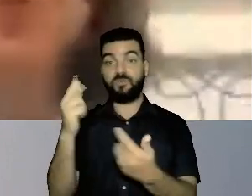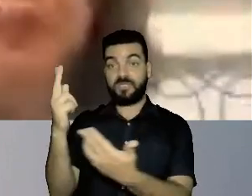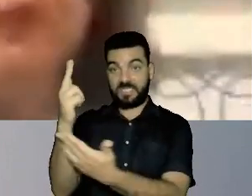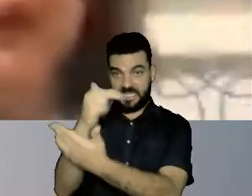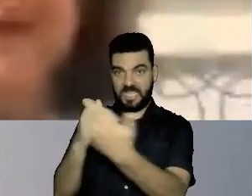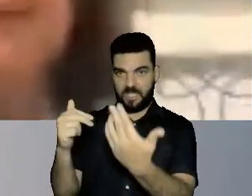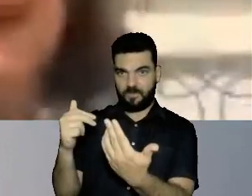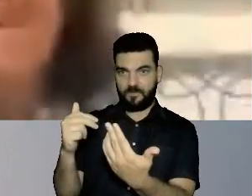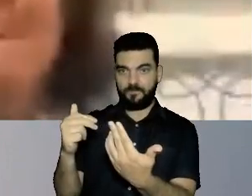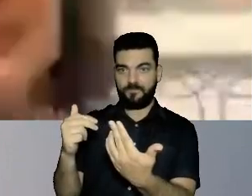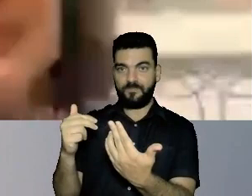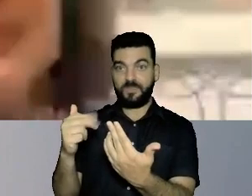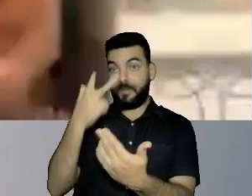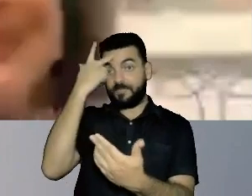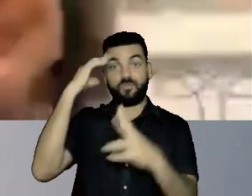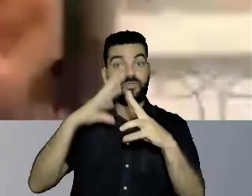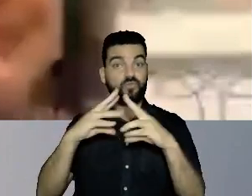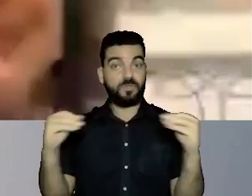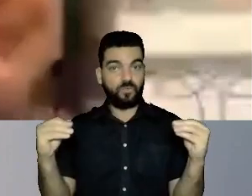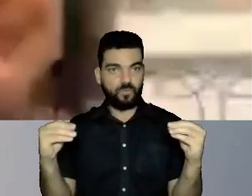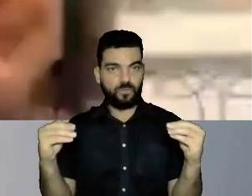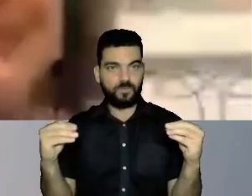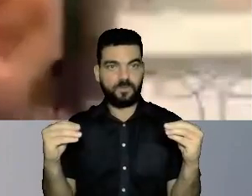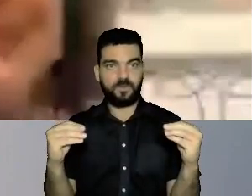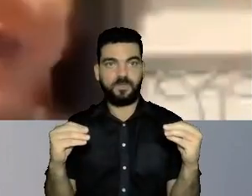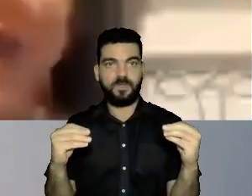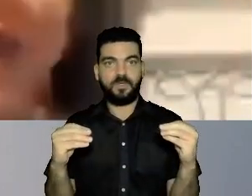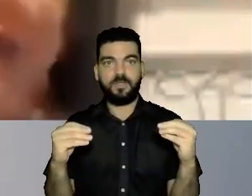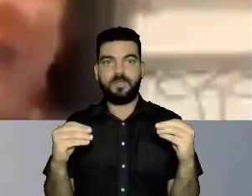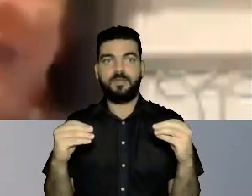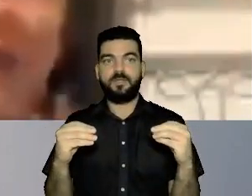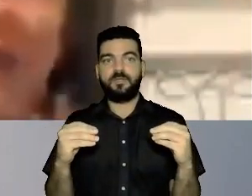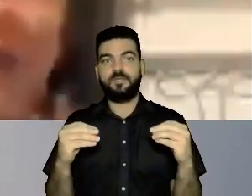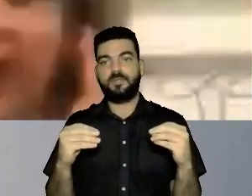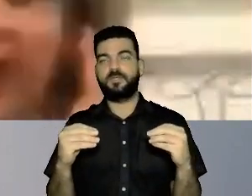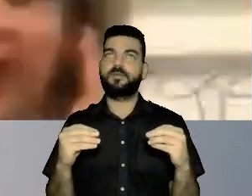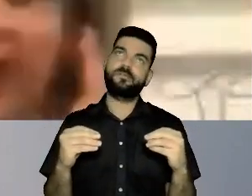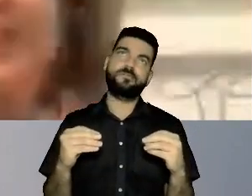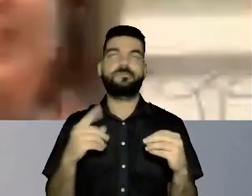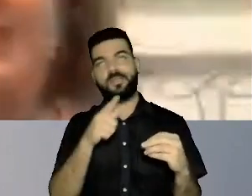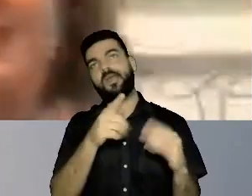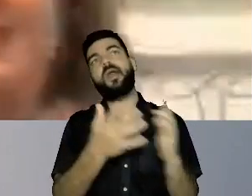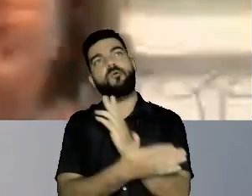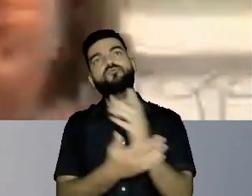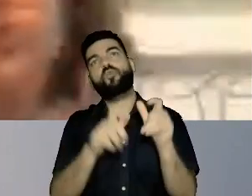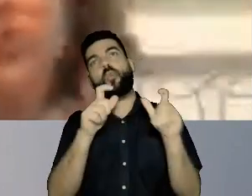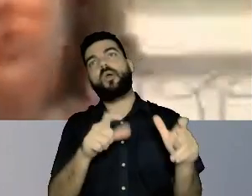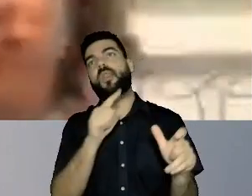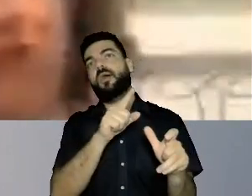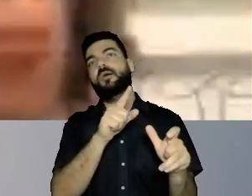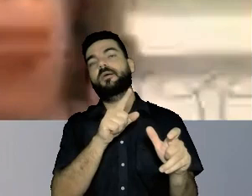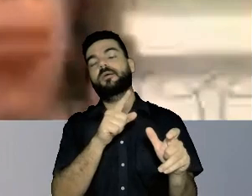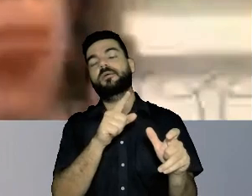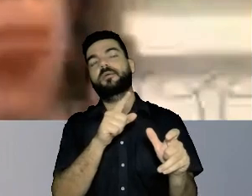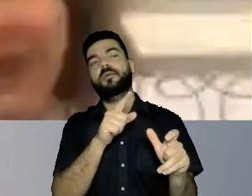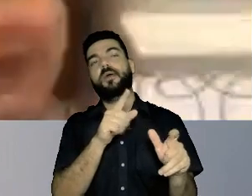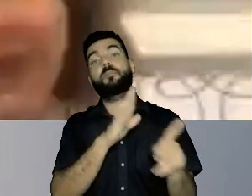mais bobo, né? Mas uma das questões que eles começaram a brigar é que na representação